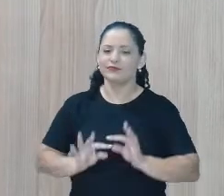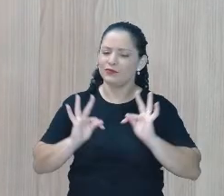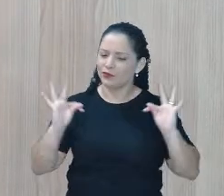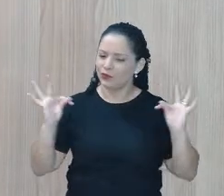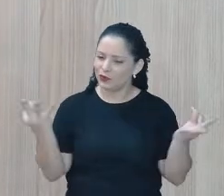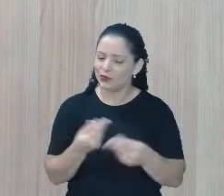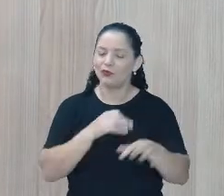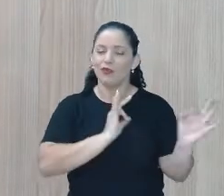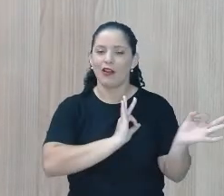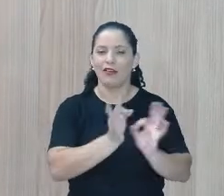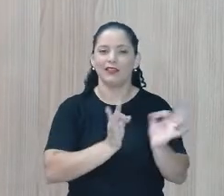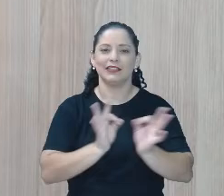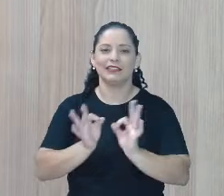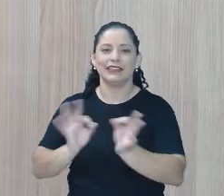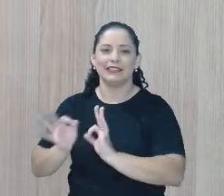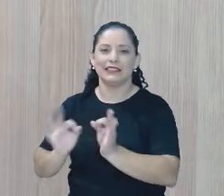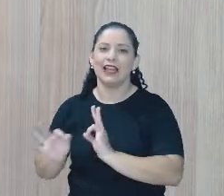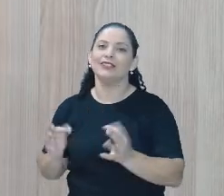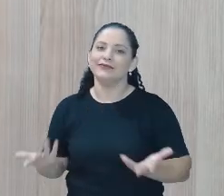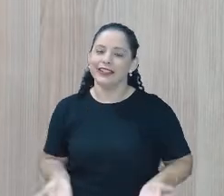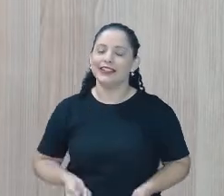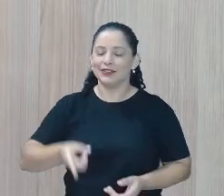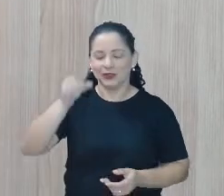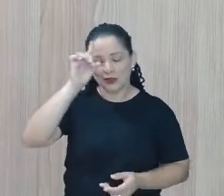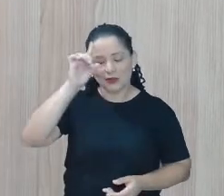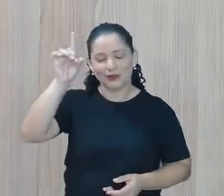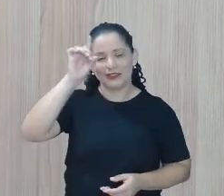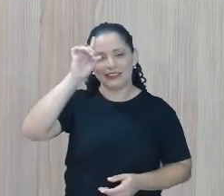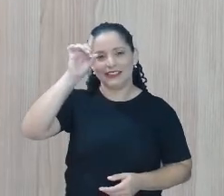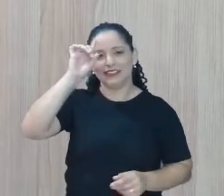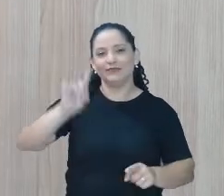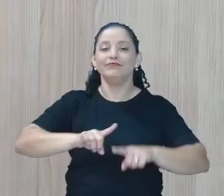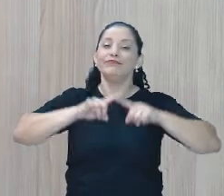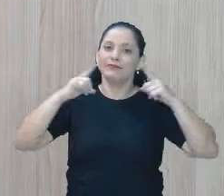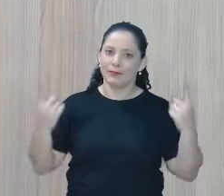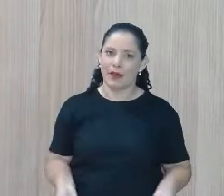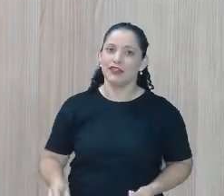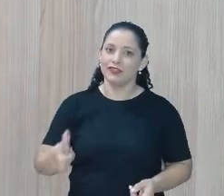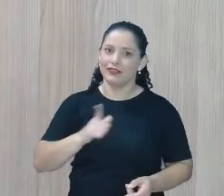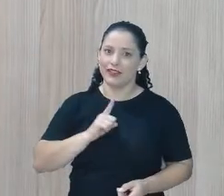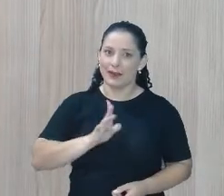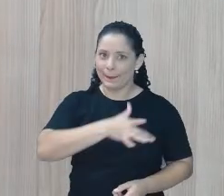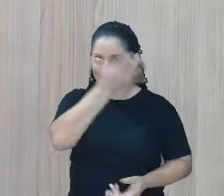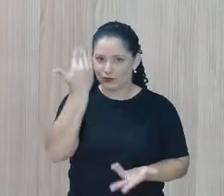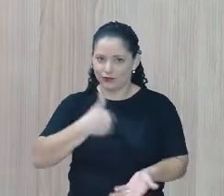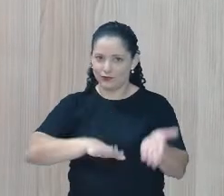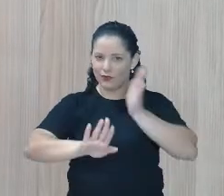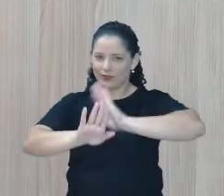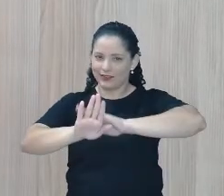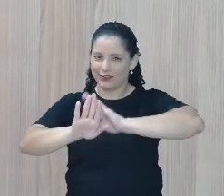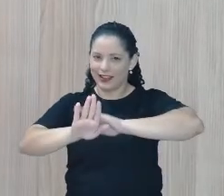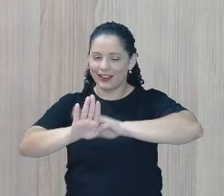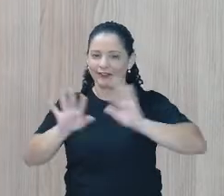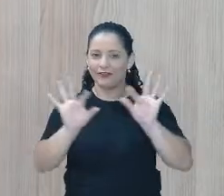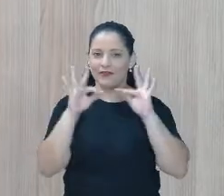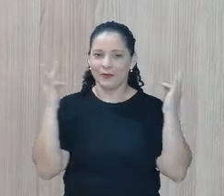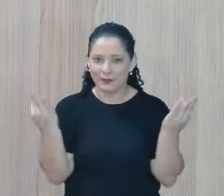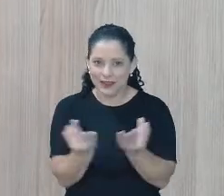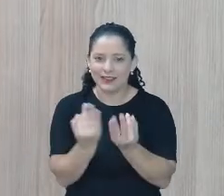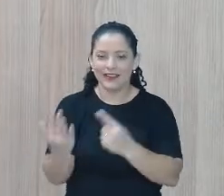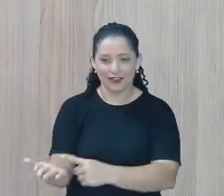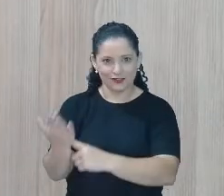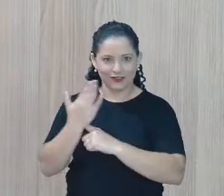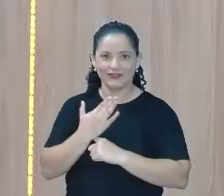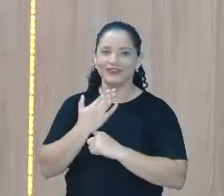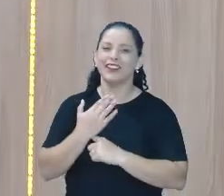tudo organizado também, professor. É uma correria do dia a dia. É verdade. Mas aí eu tenho muitos homens por trás que me ajudam muito também,